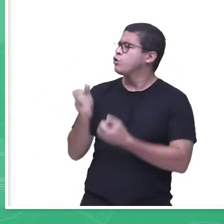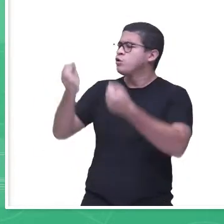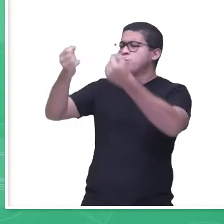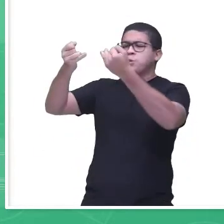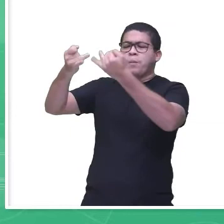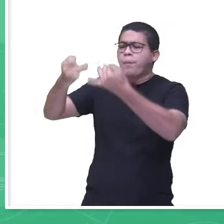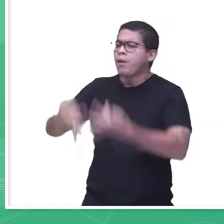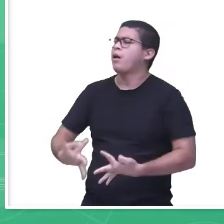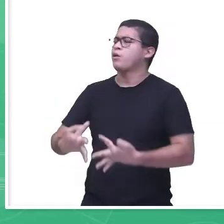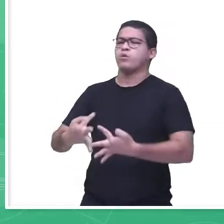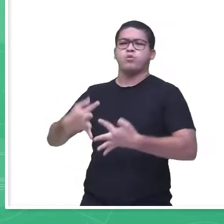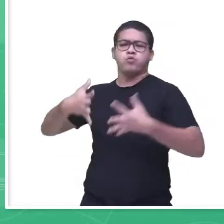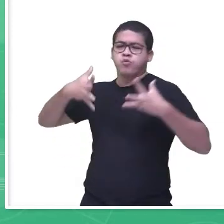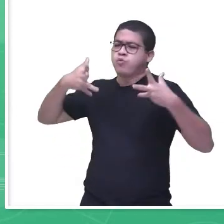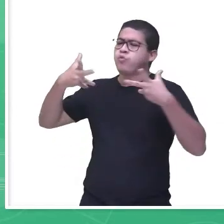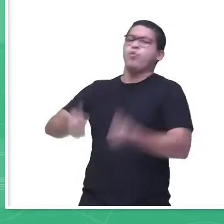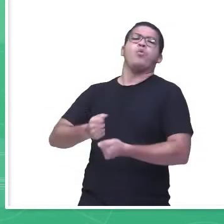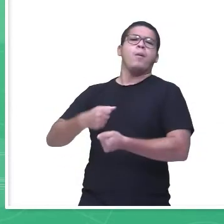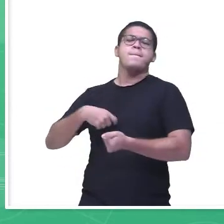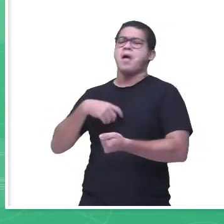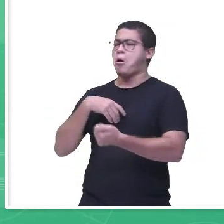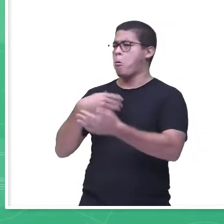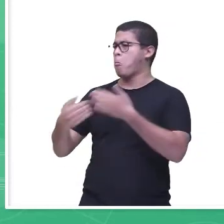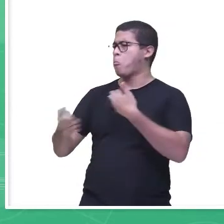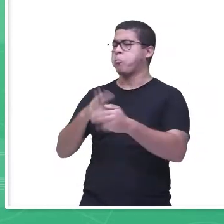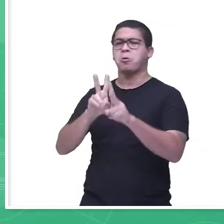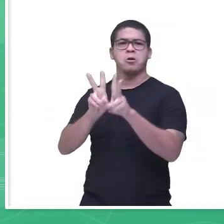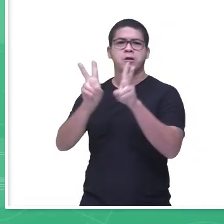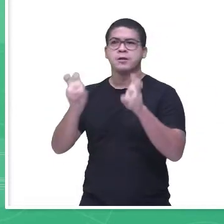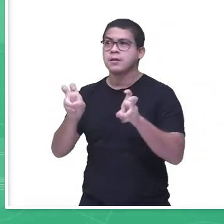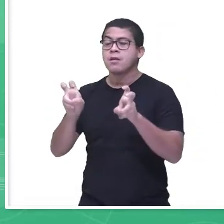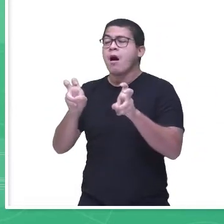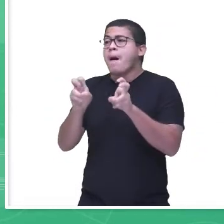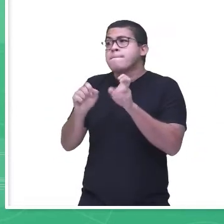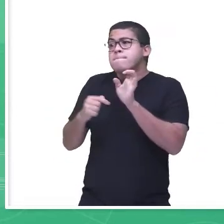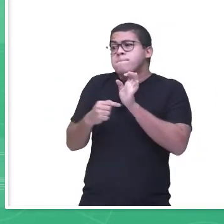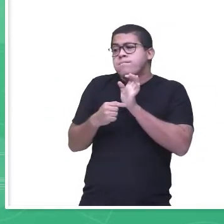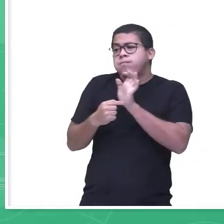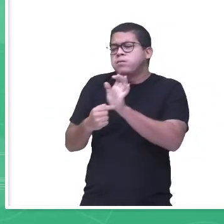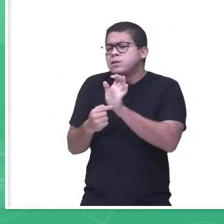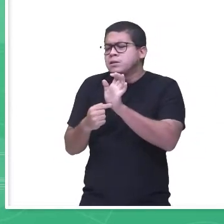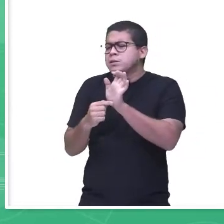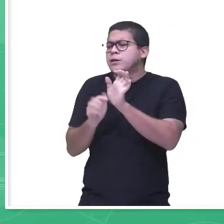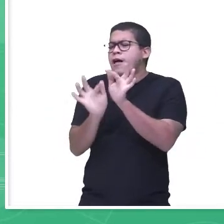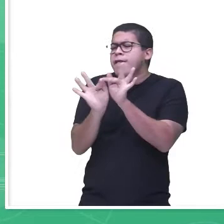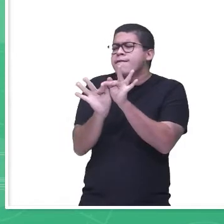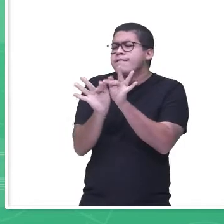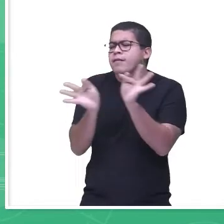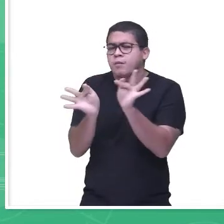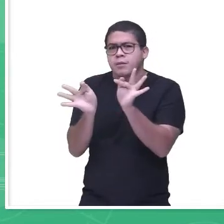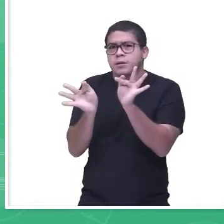tudo, mesmo que seja de modo aparente, ou seja, mesmo que não seja